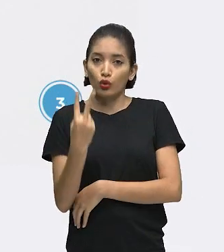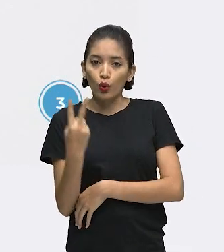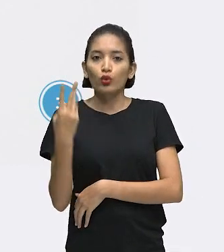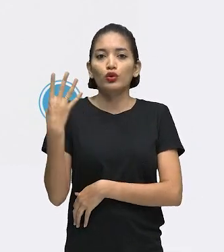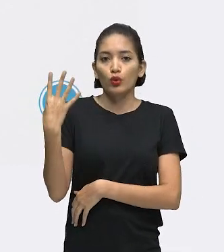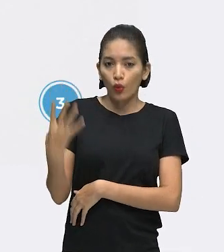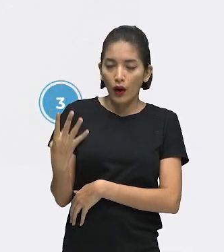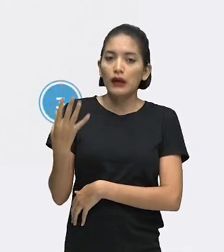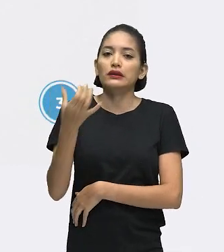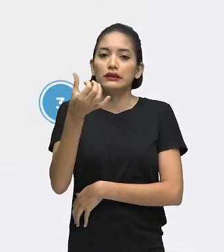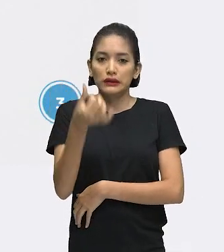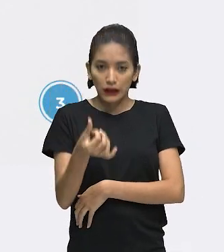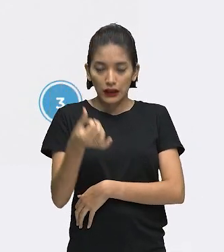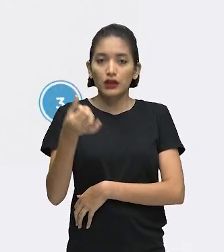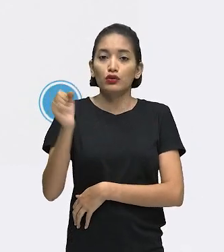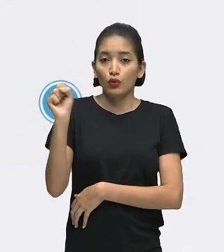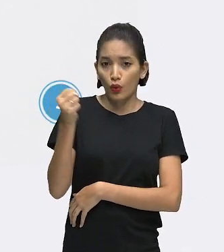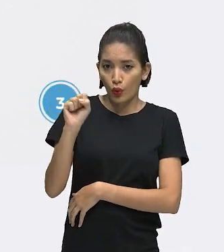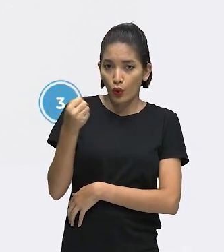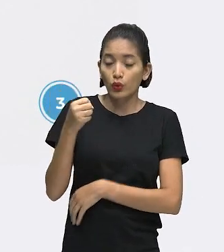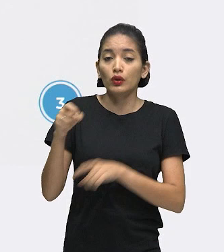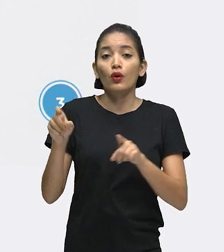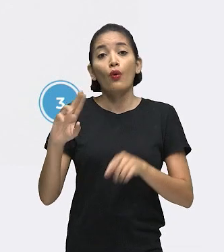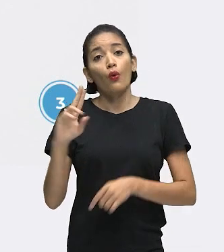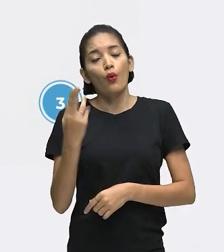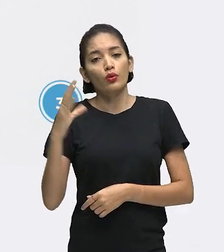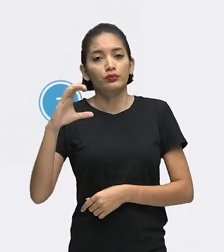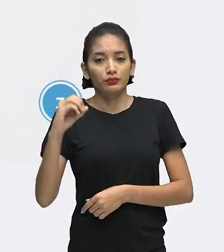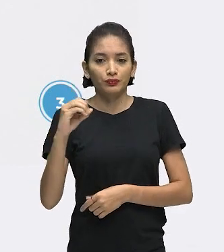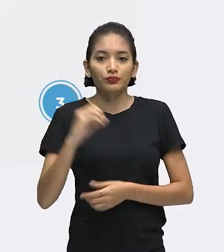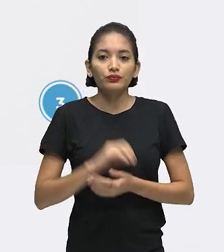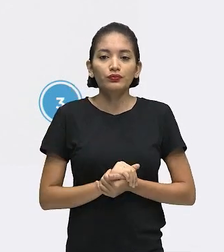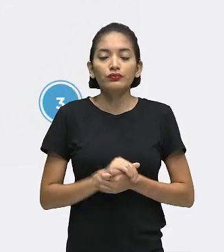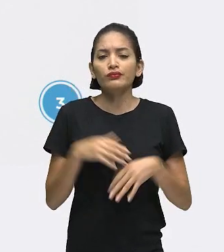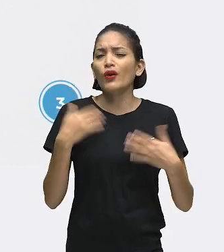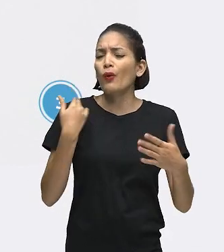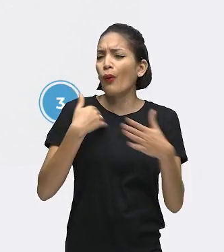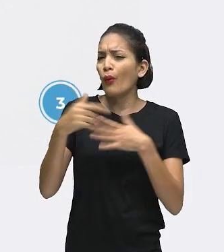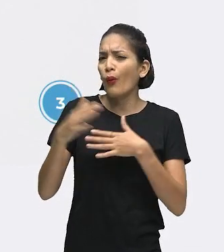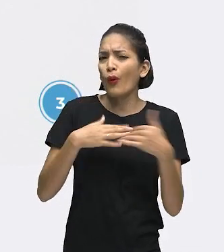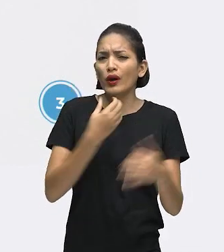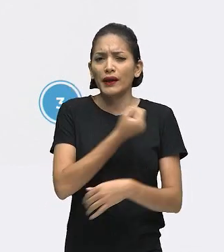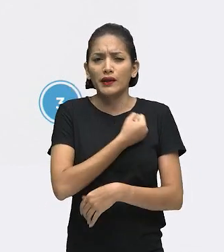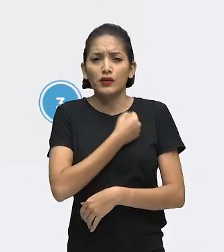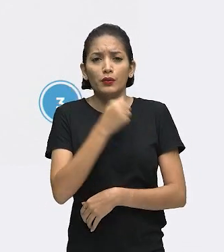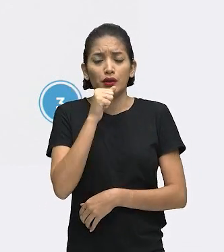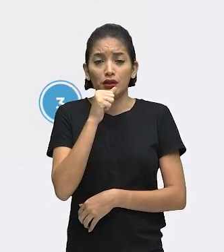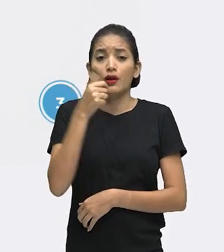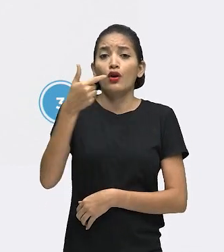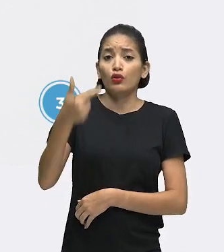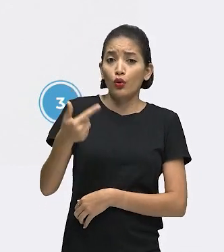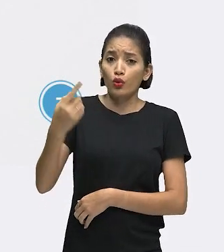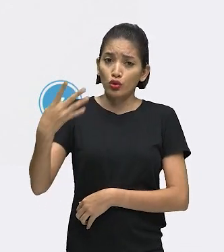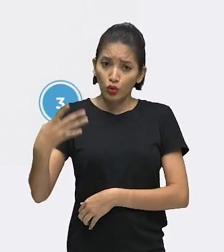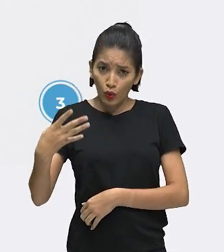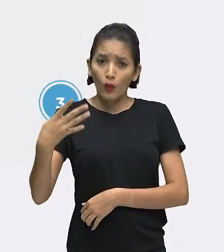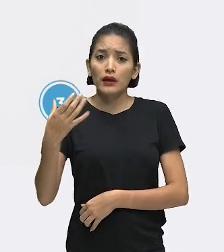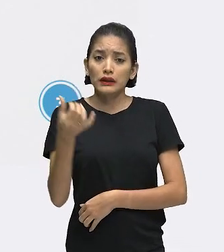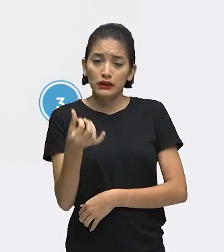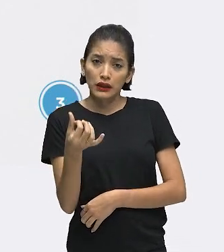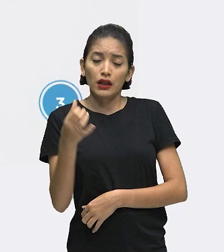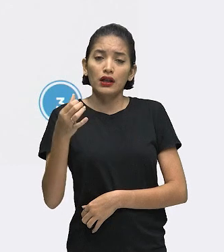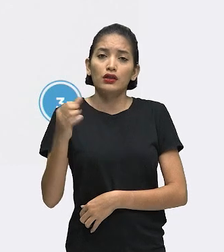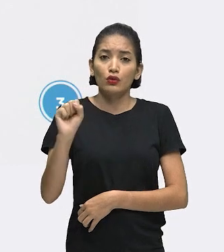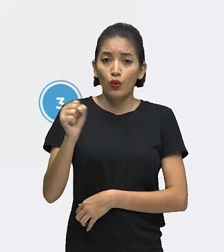4, 6, 8 ou 0. Então qualquer número que termine em 2, 4, 6, 8 ou 0,